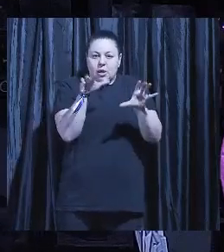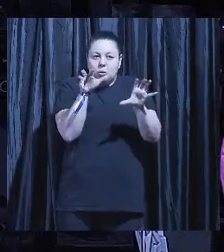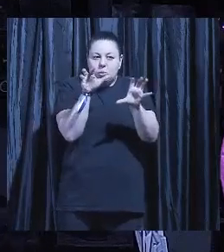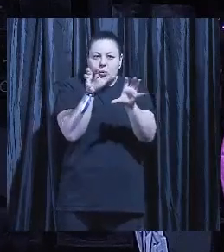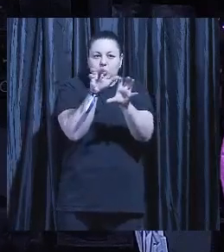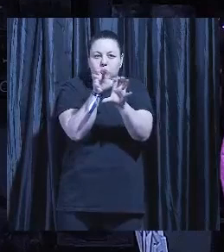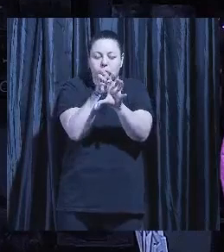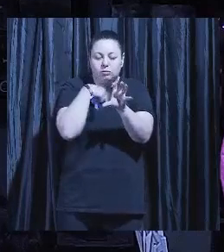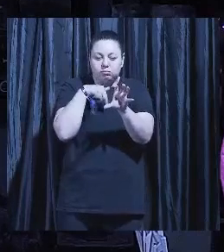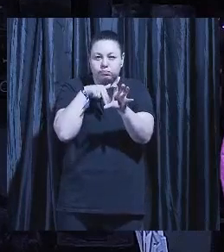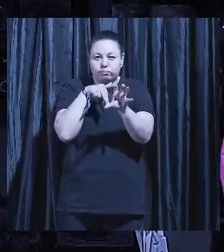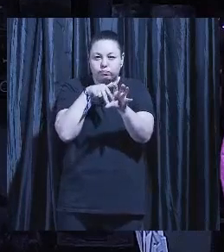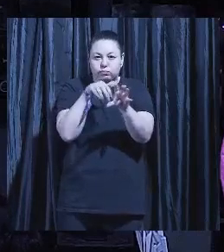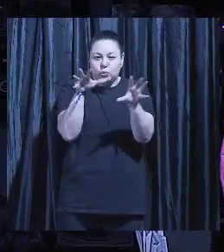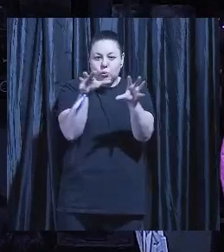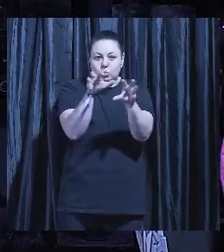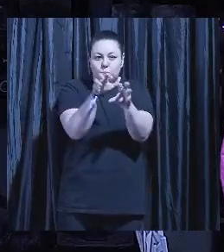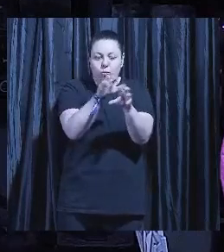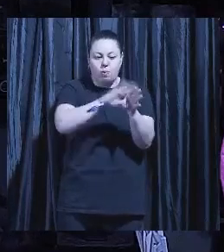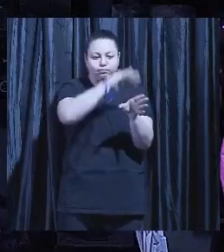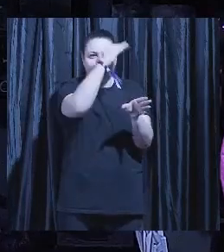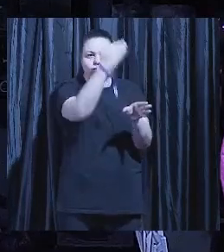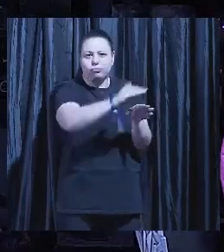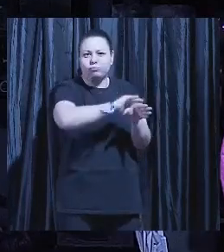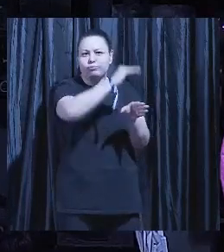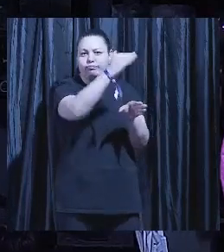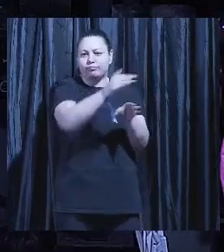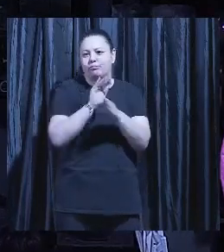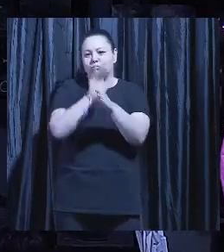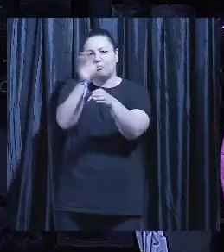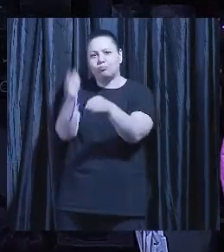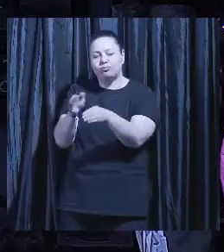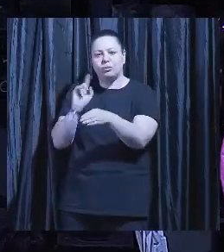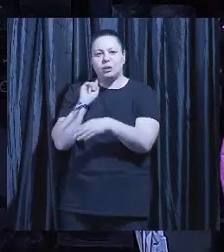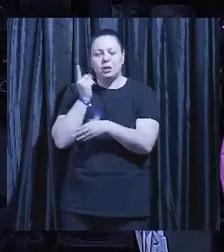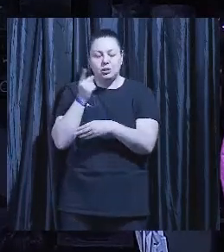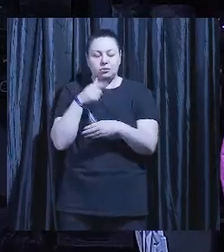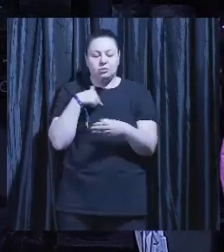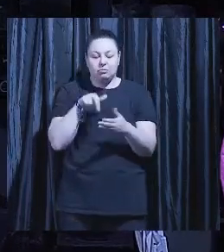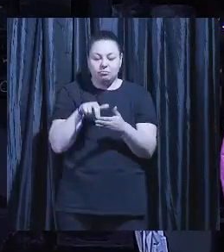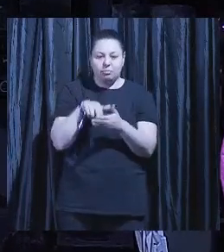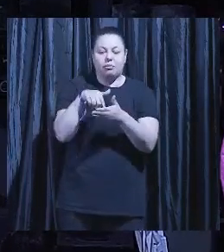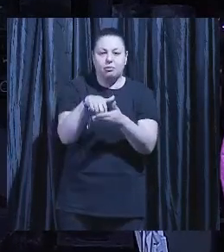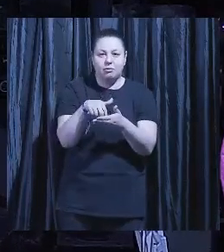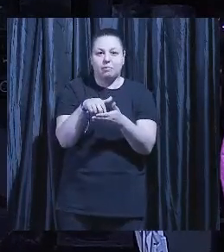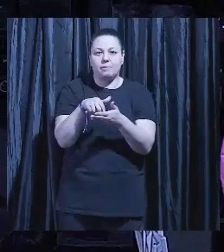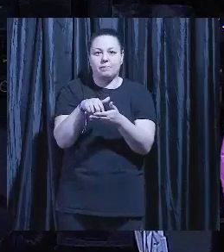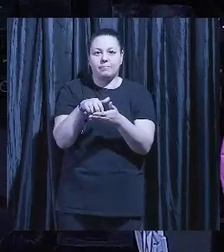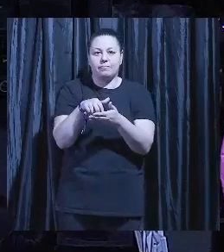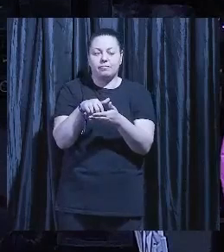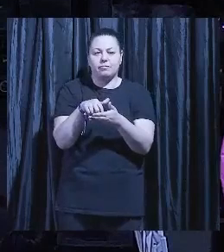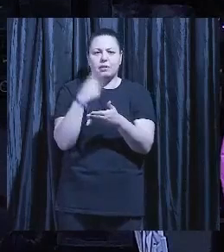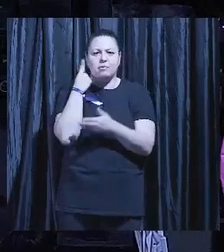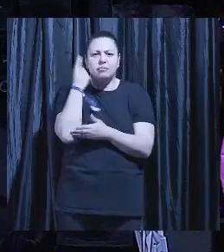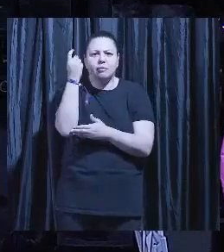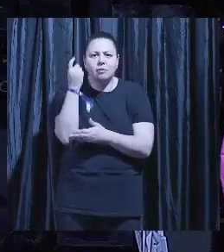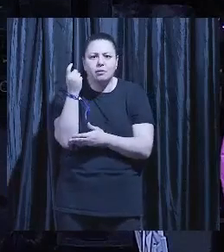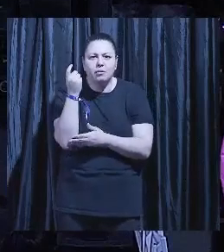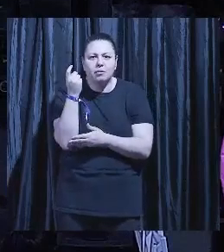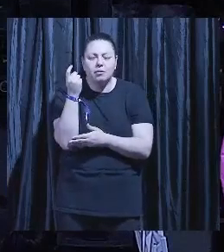ia ficando, e os lixos iam aumentando. Chegou uma hora que eu tropecei num lixo, e o lixo gemeu.